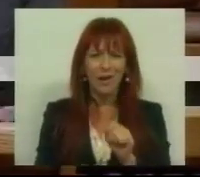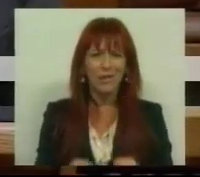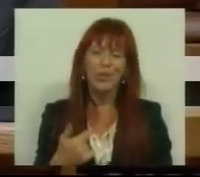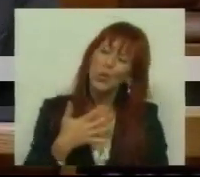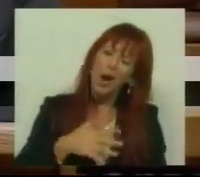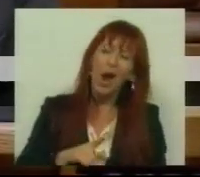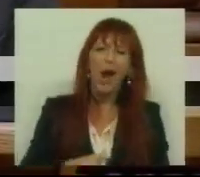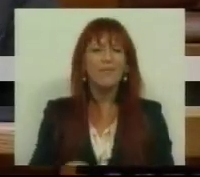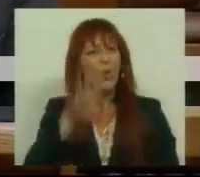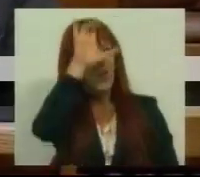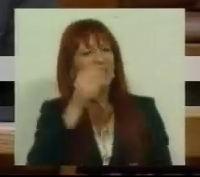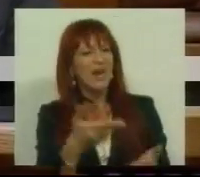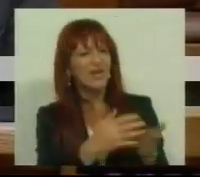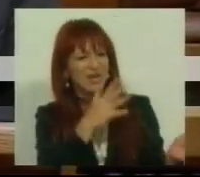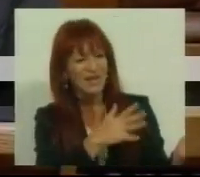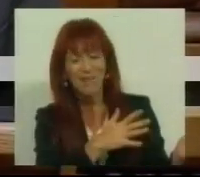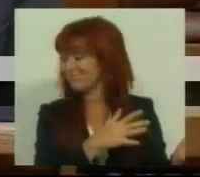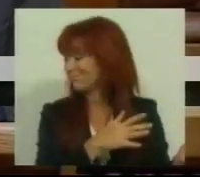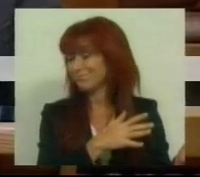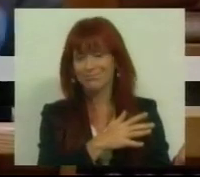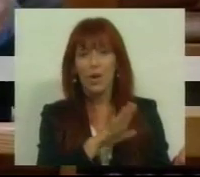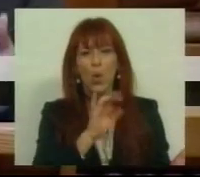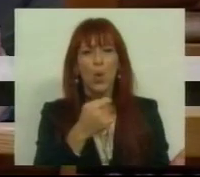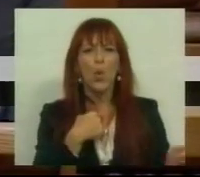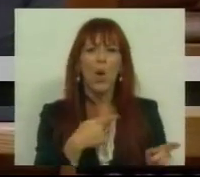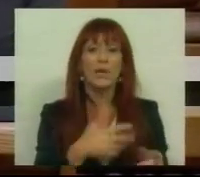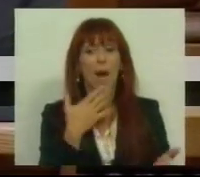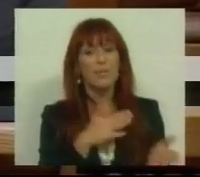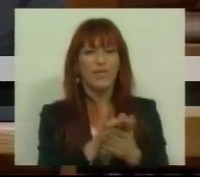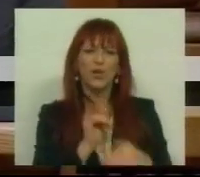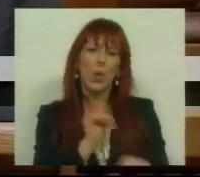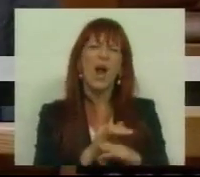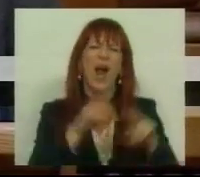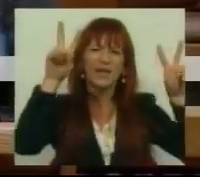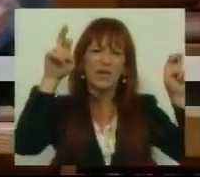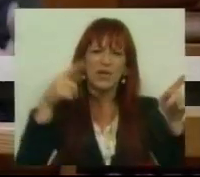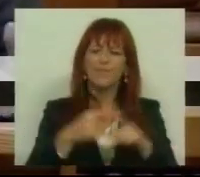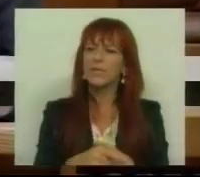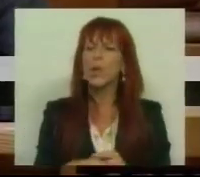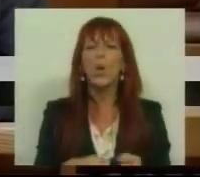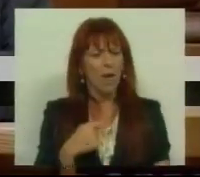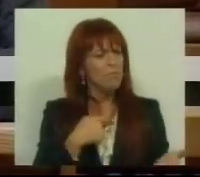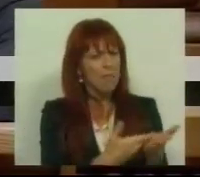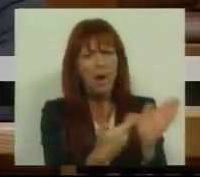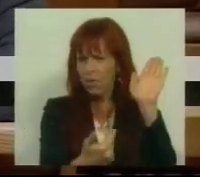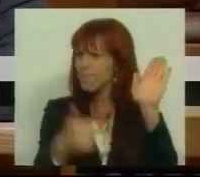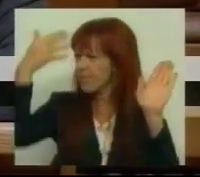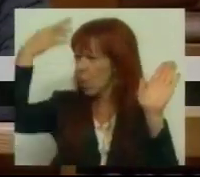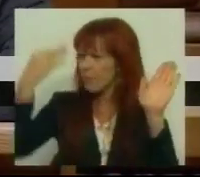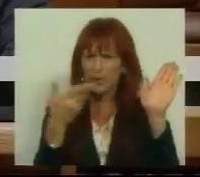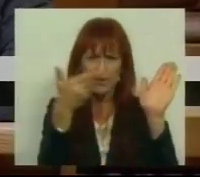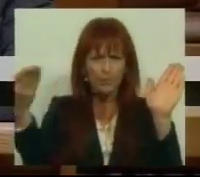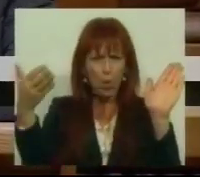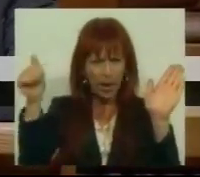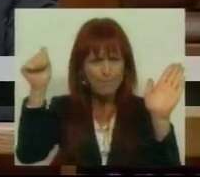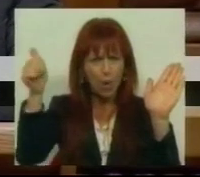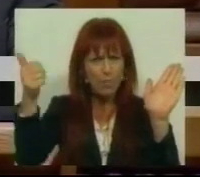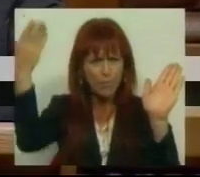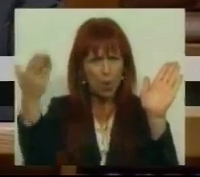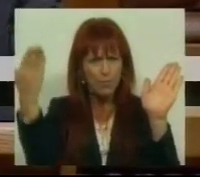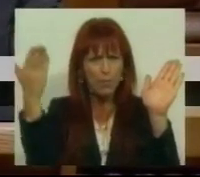que pretendia o ministro Álvaro Santos Pereira quando as usou numa tentativa de certificar o bom comportamento de Franklin